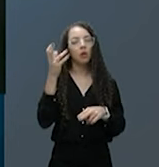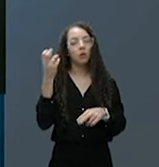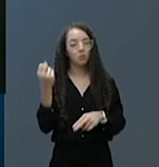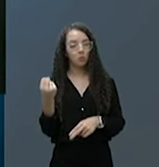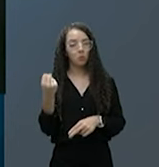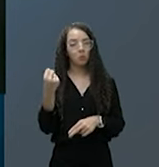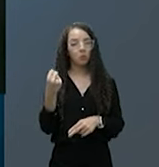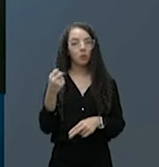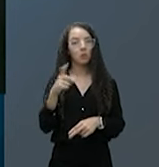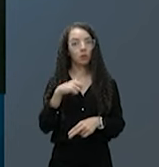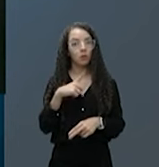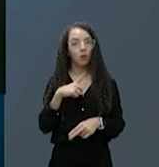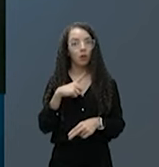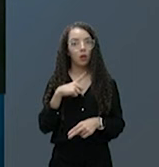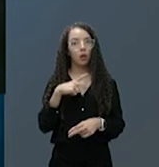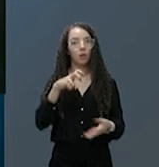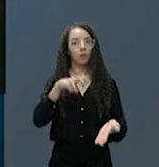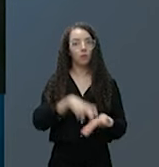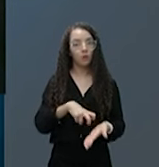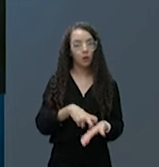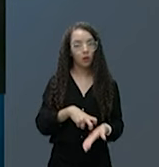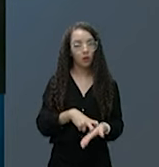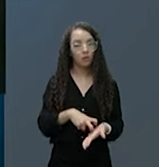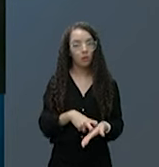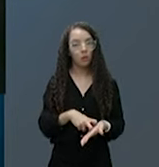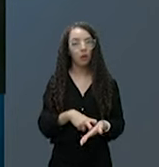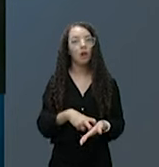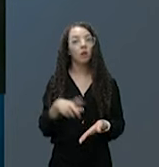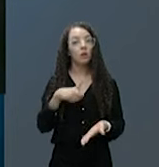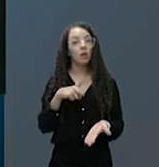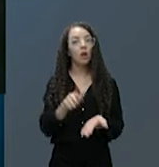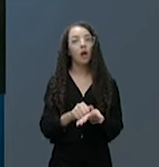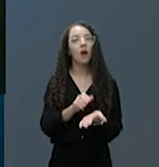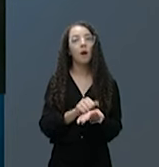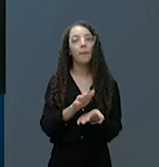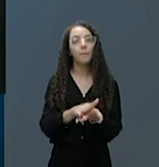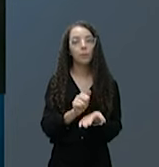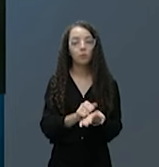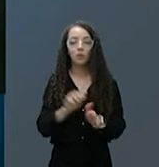de penalidade, a aplicação deve ser proporcional.